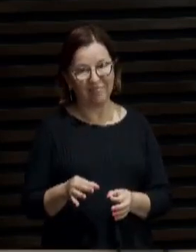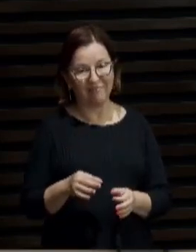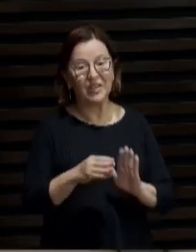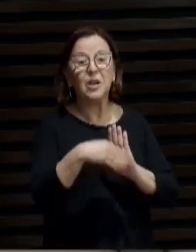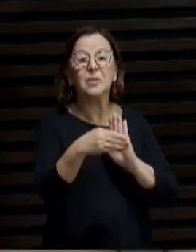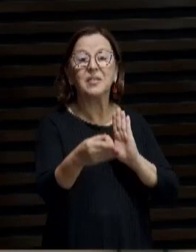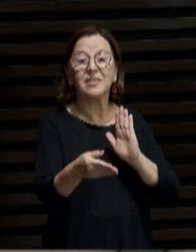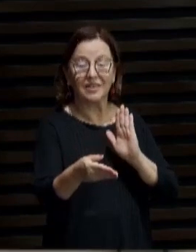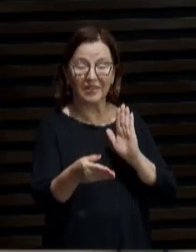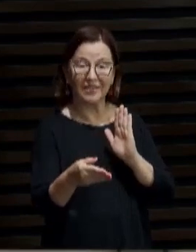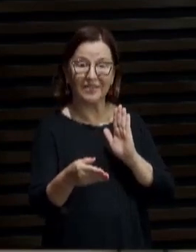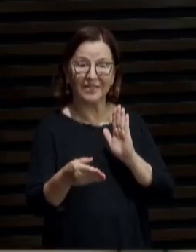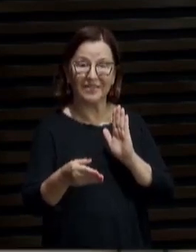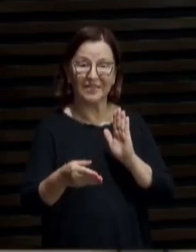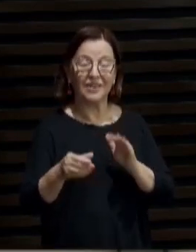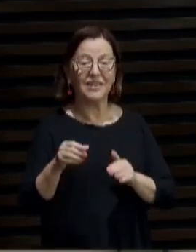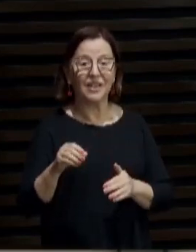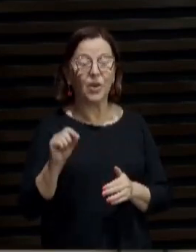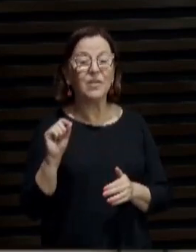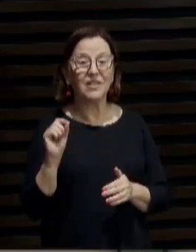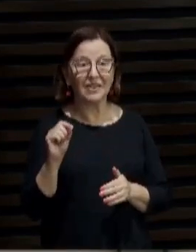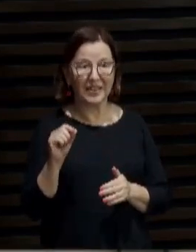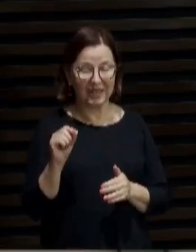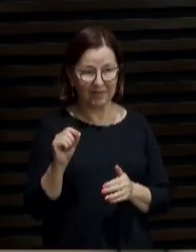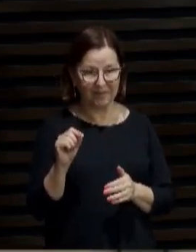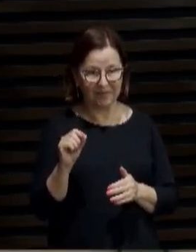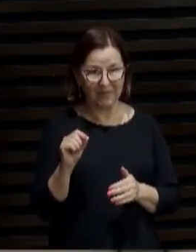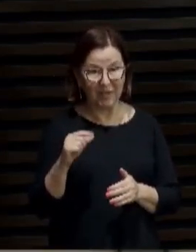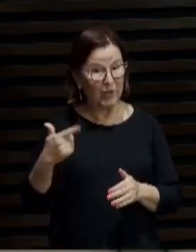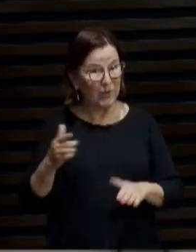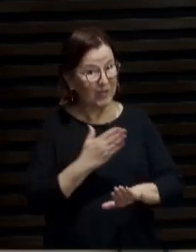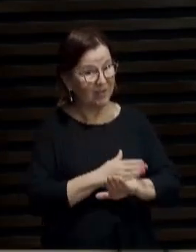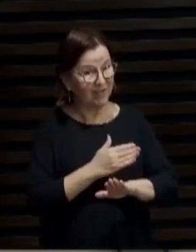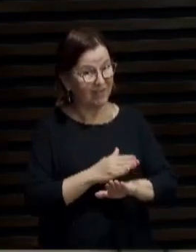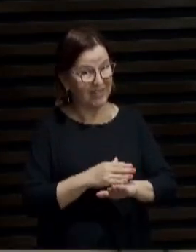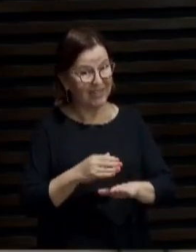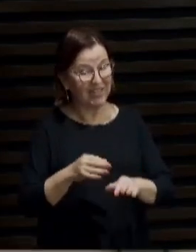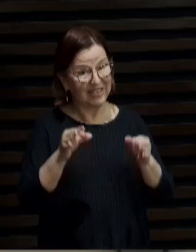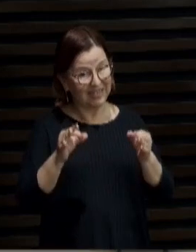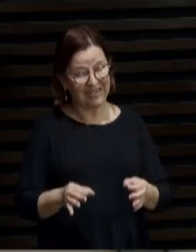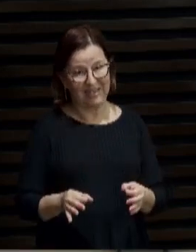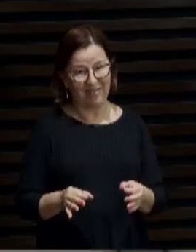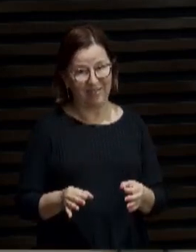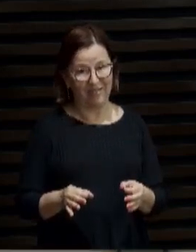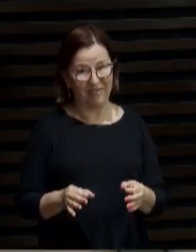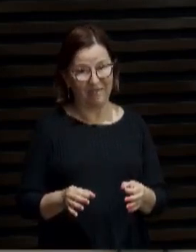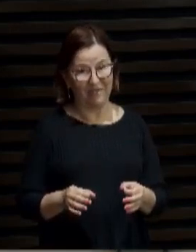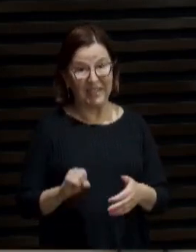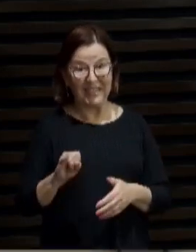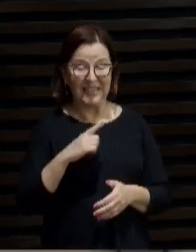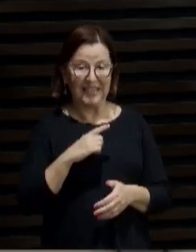haverá ortopraxia, que é o que deriva do ensino, é a prática adequada. O ensino adequado, ele promove